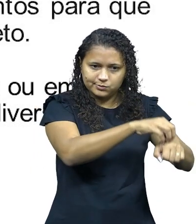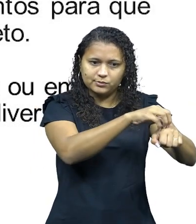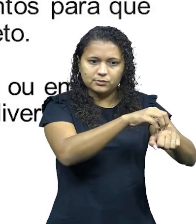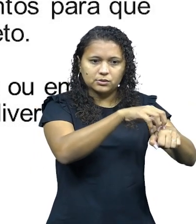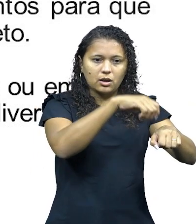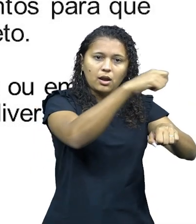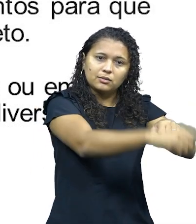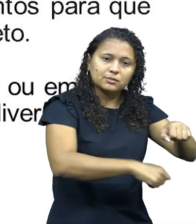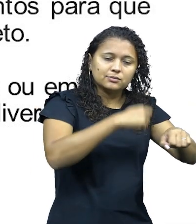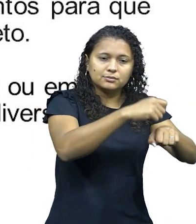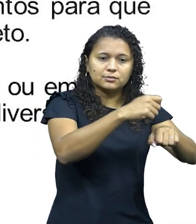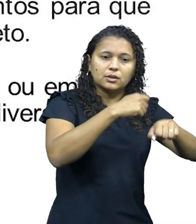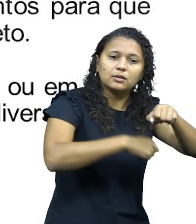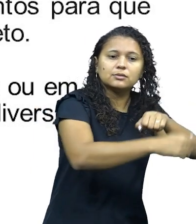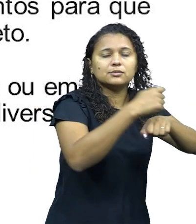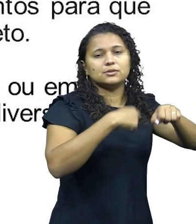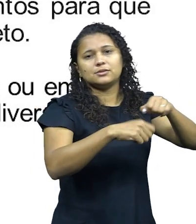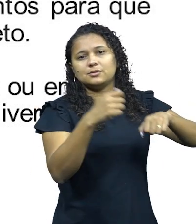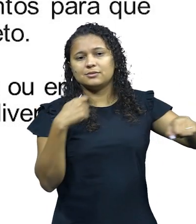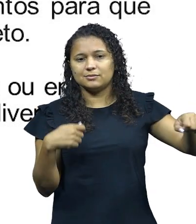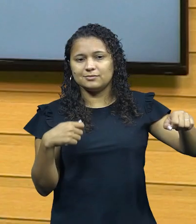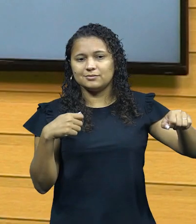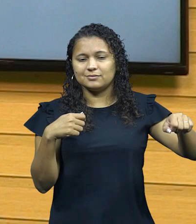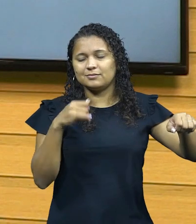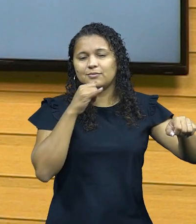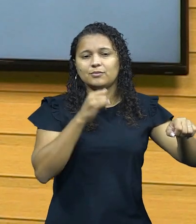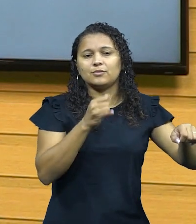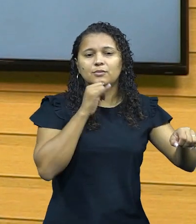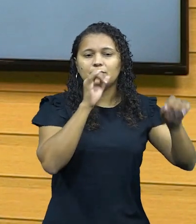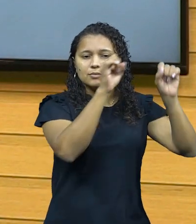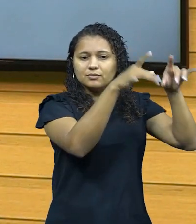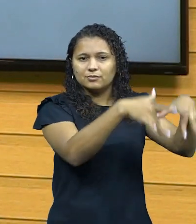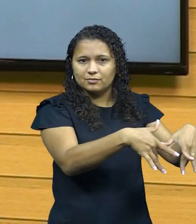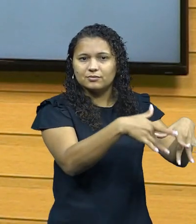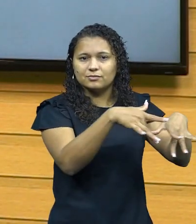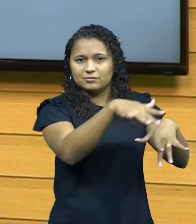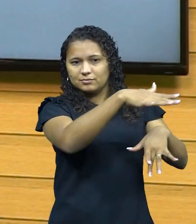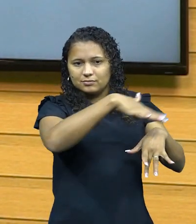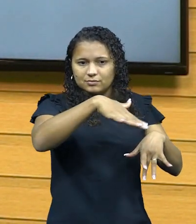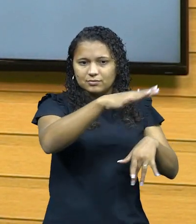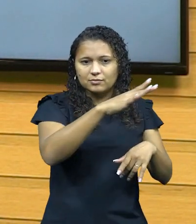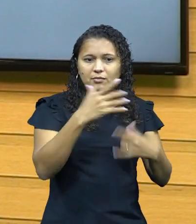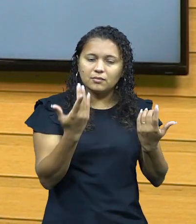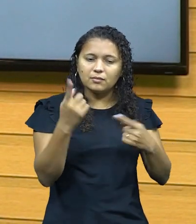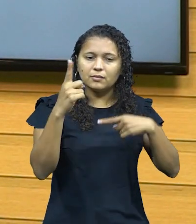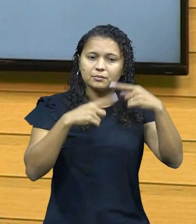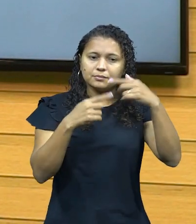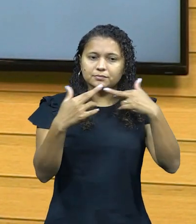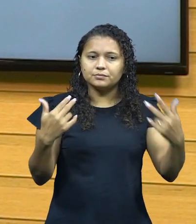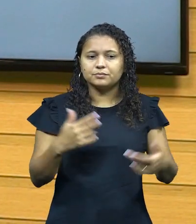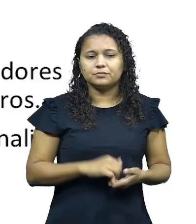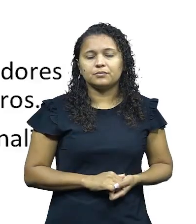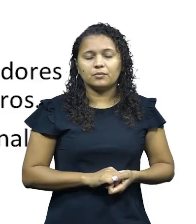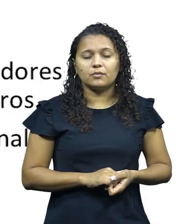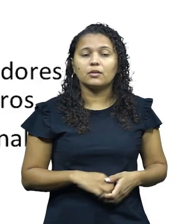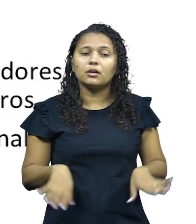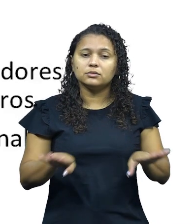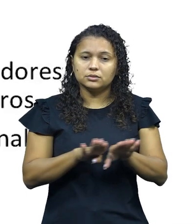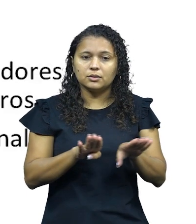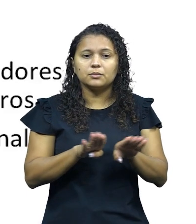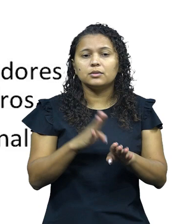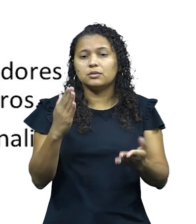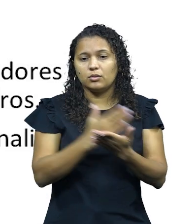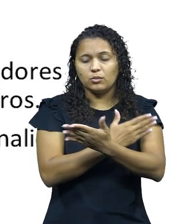uma peação, utilizando-se materiais diversos. Então, aqui a gente faz a desamarração dessas mercadorias.